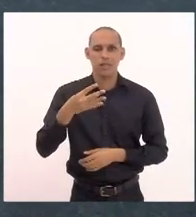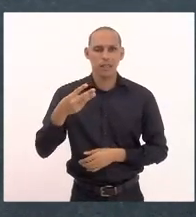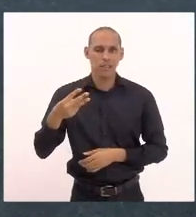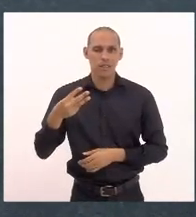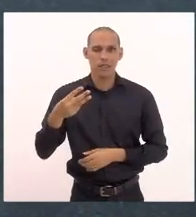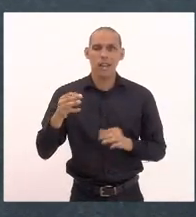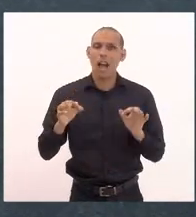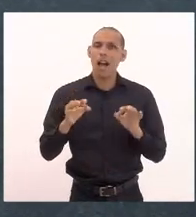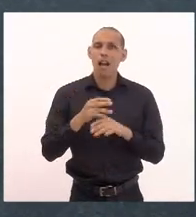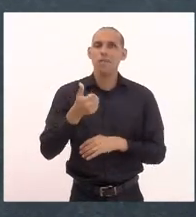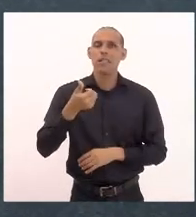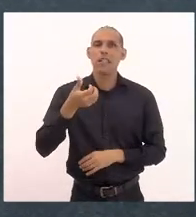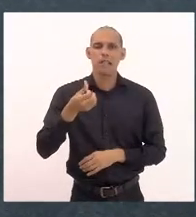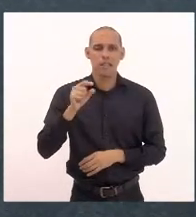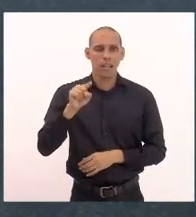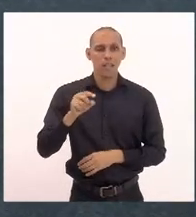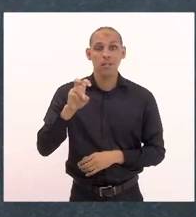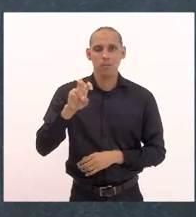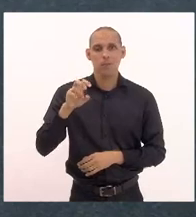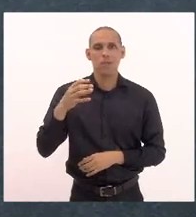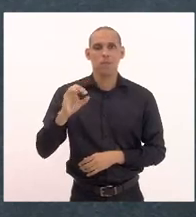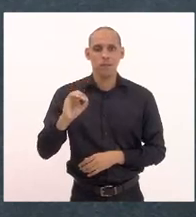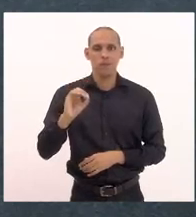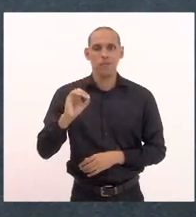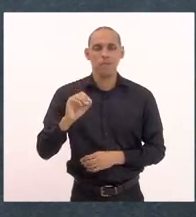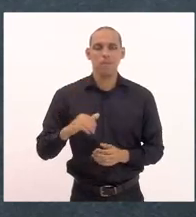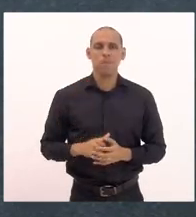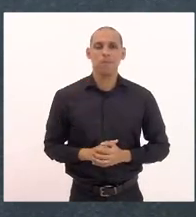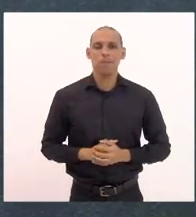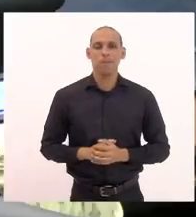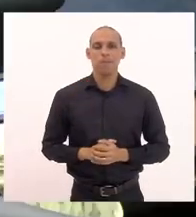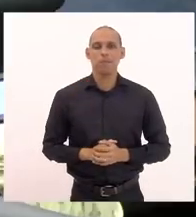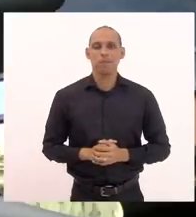e encerrou-se às 16 horas e 50 minutos.